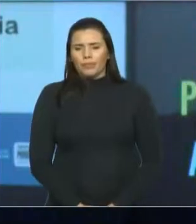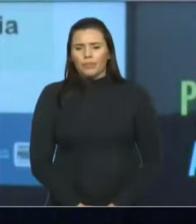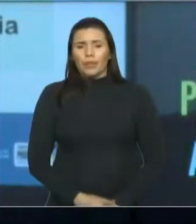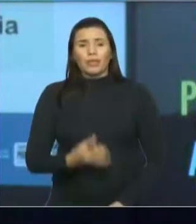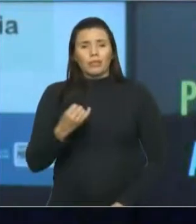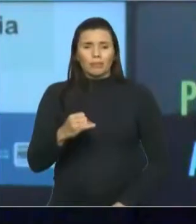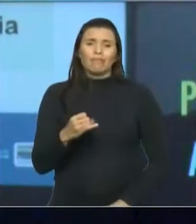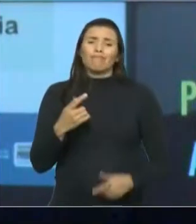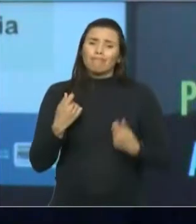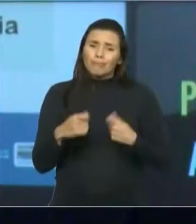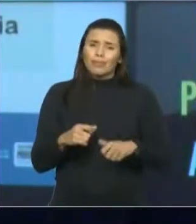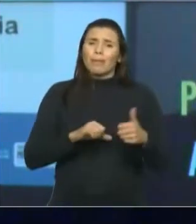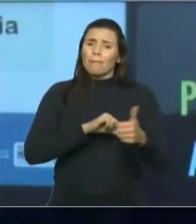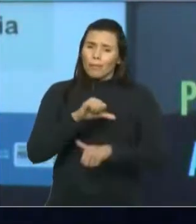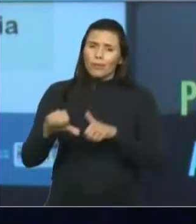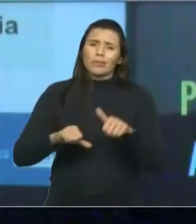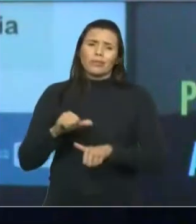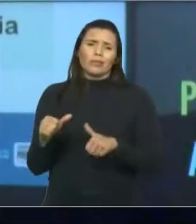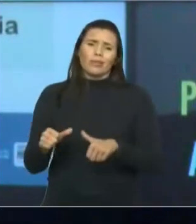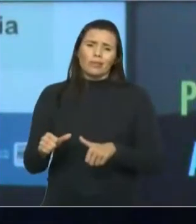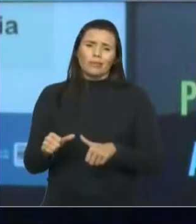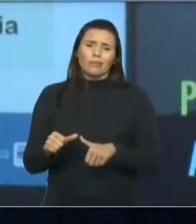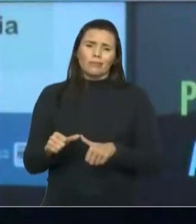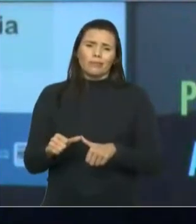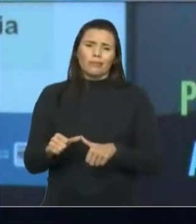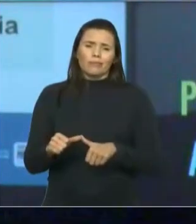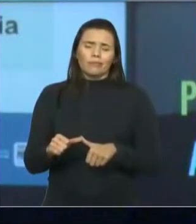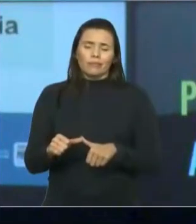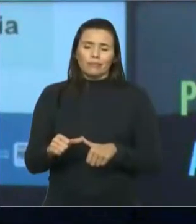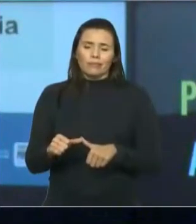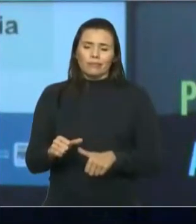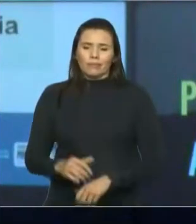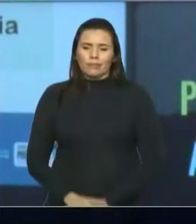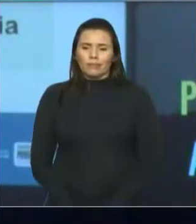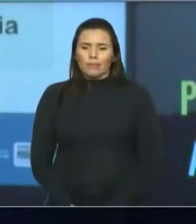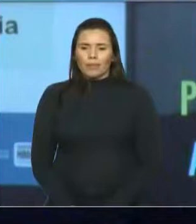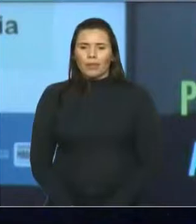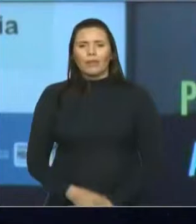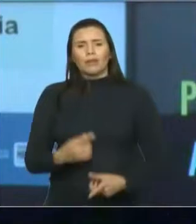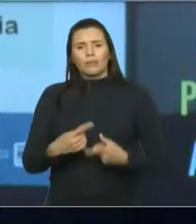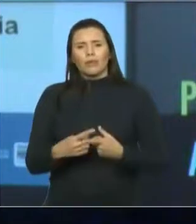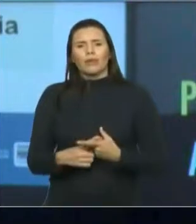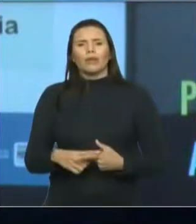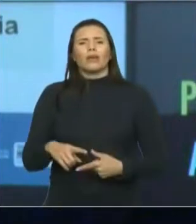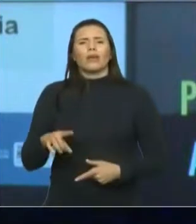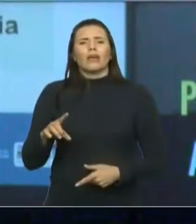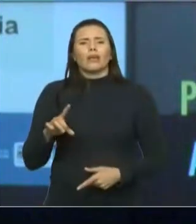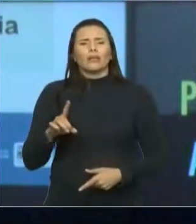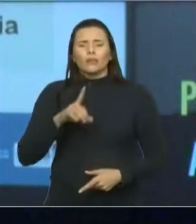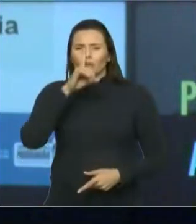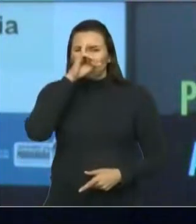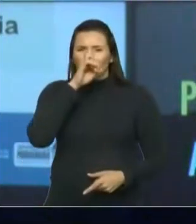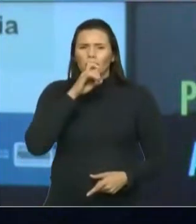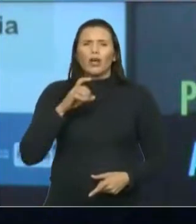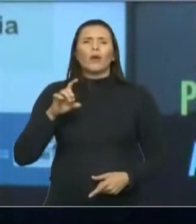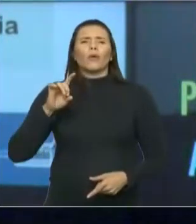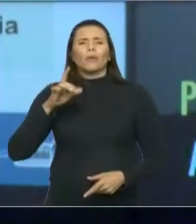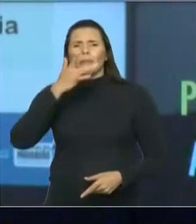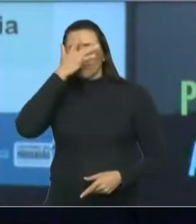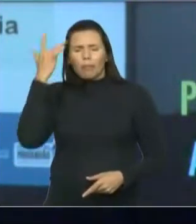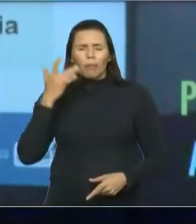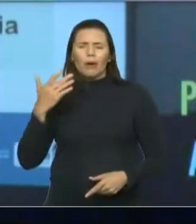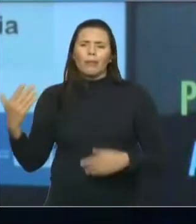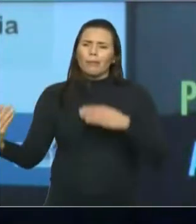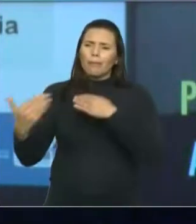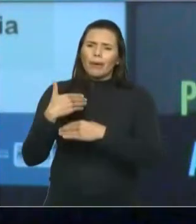mudar esse modelo, a gente vai estar o tempo todo apagando incêndio. O deputado Iglesio foi,